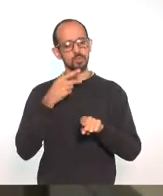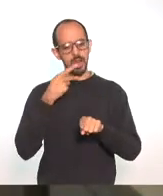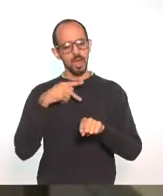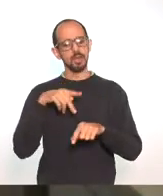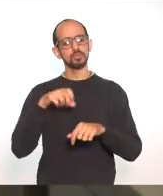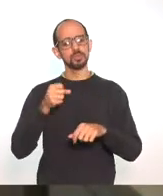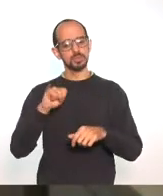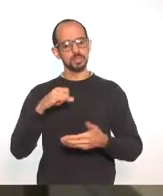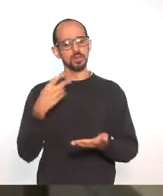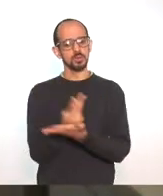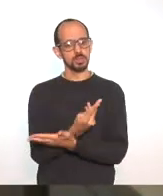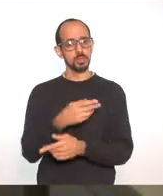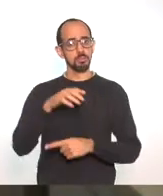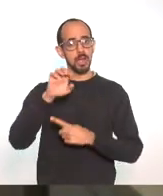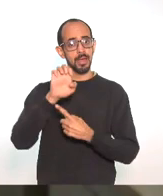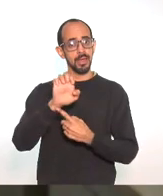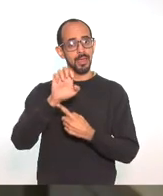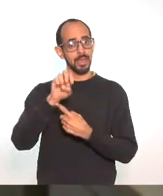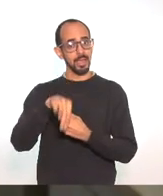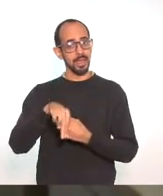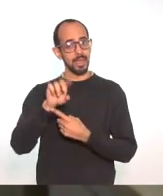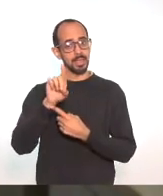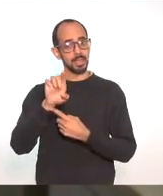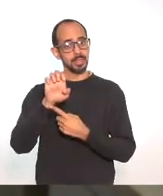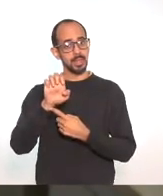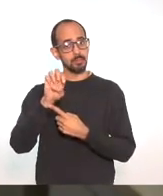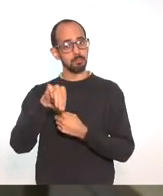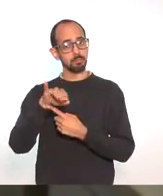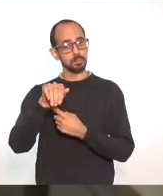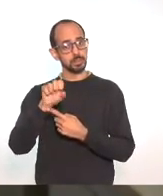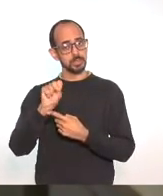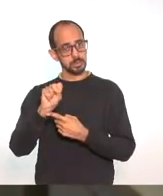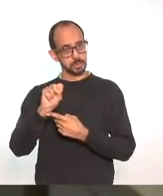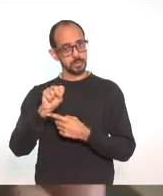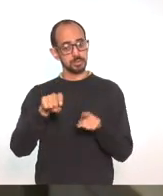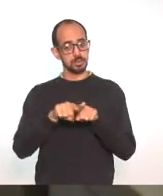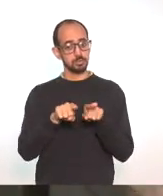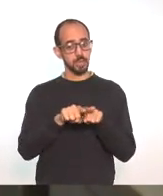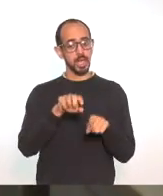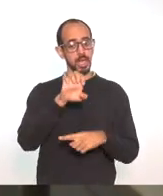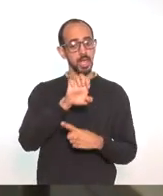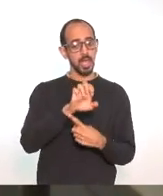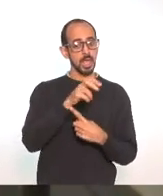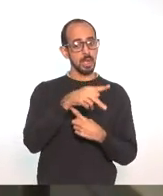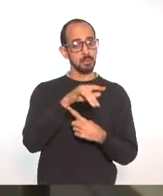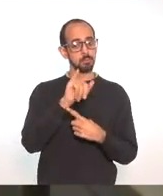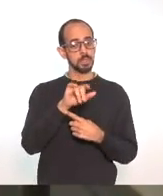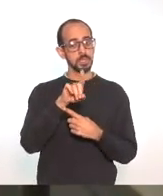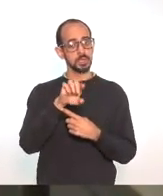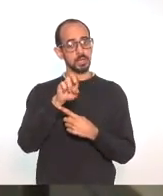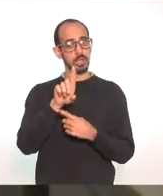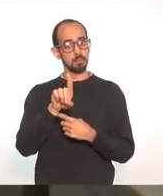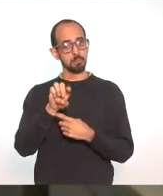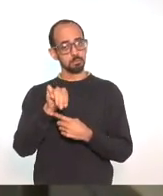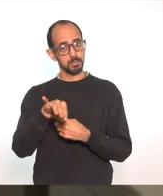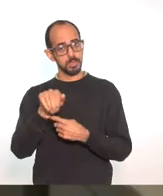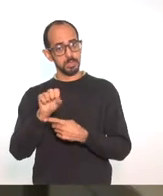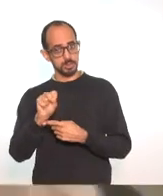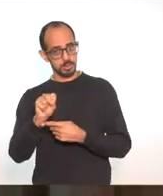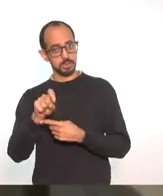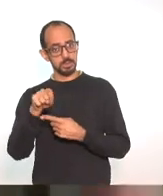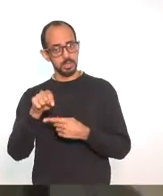endemias e também as epidemias o mo Bom dia